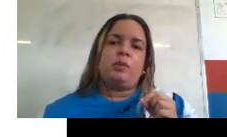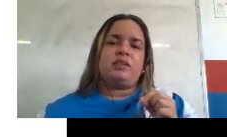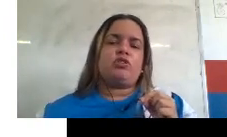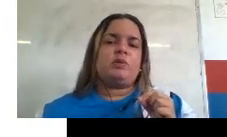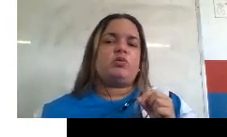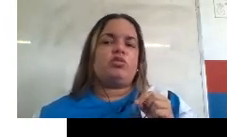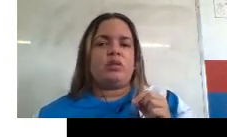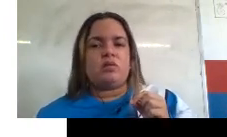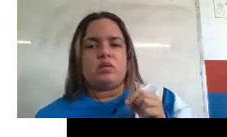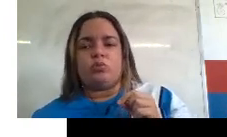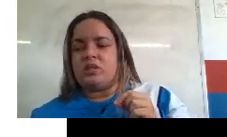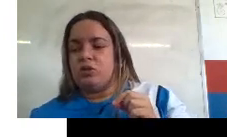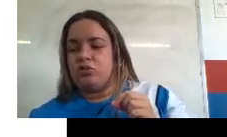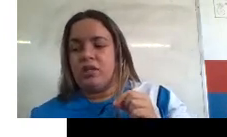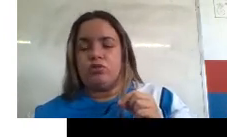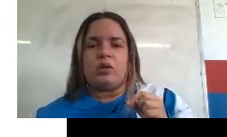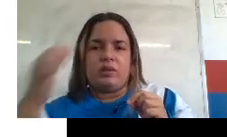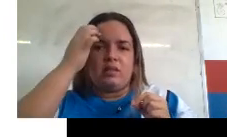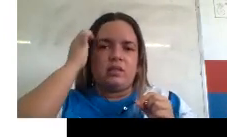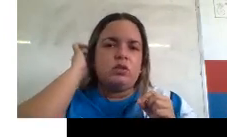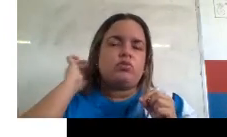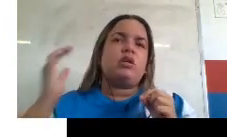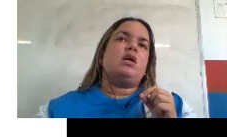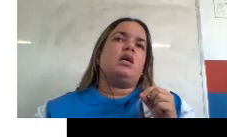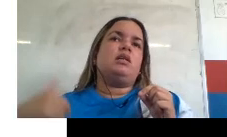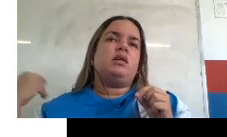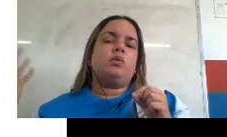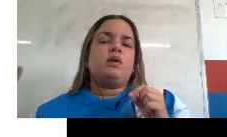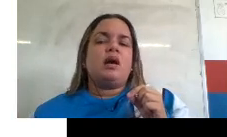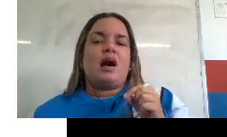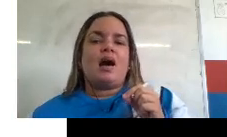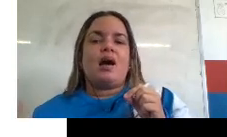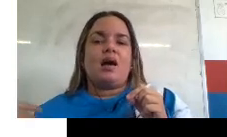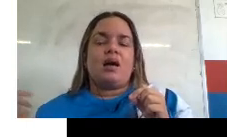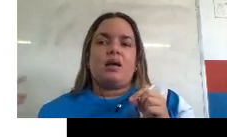partir do momento que as pessoas têm os seus direitos reconhecidos, então